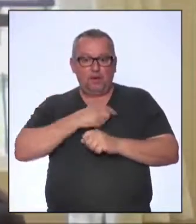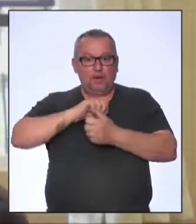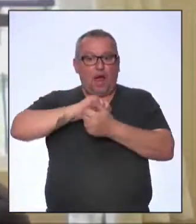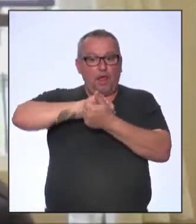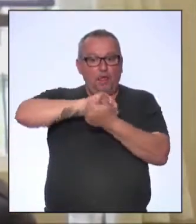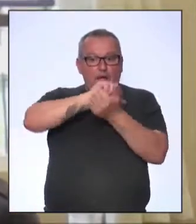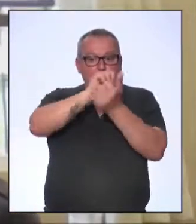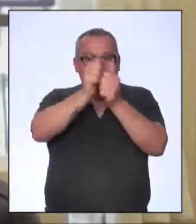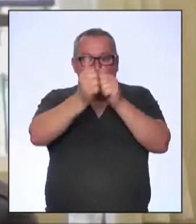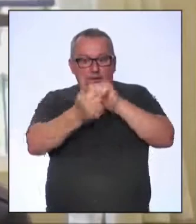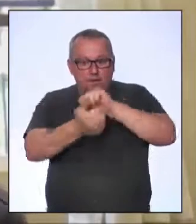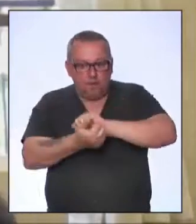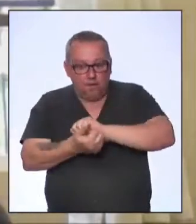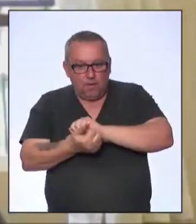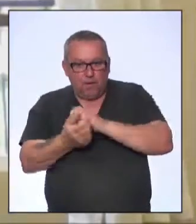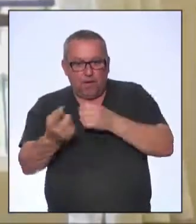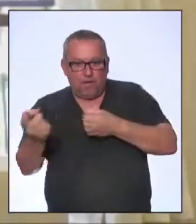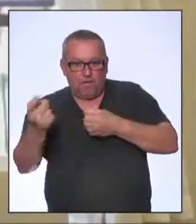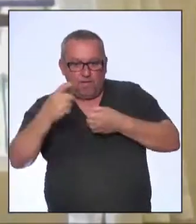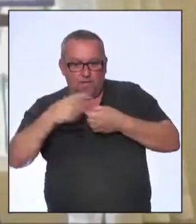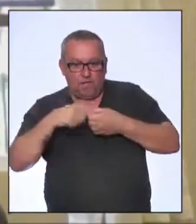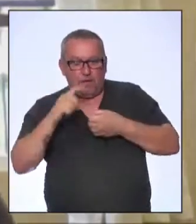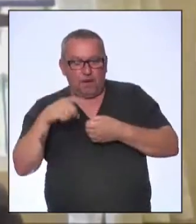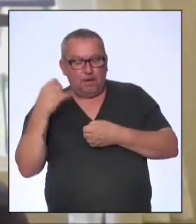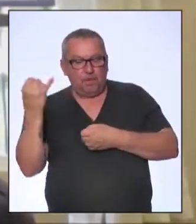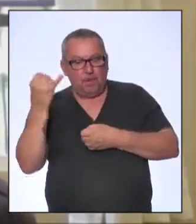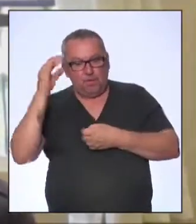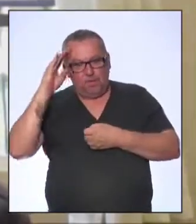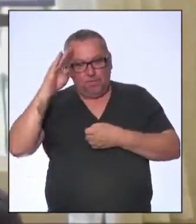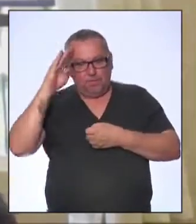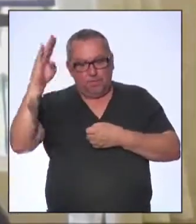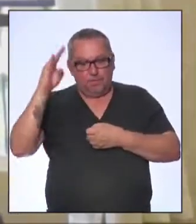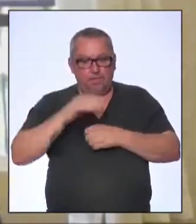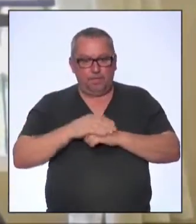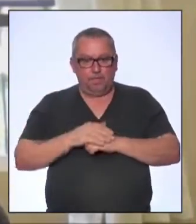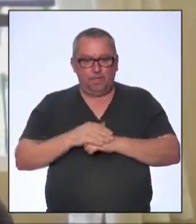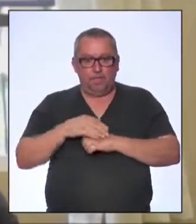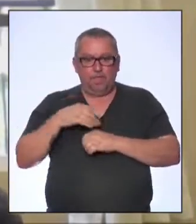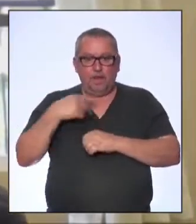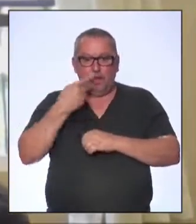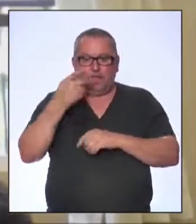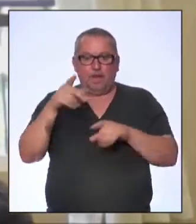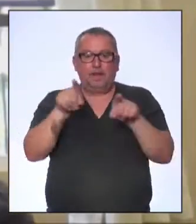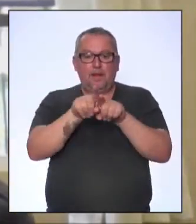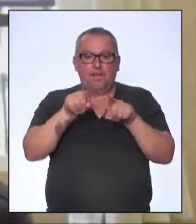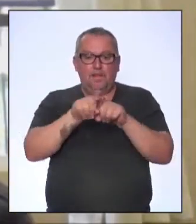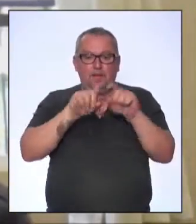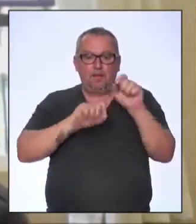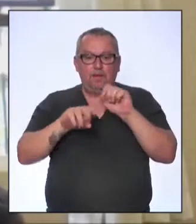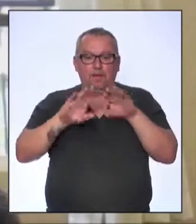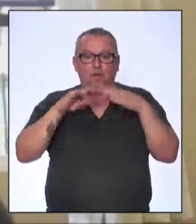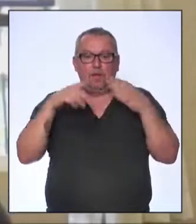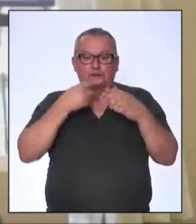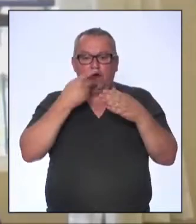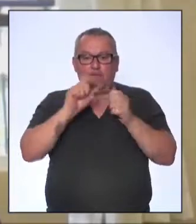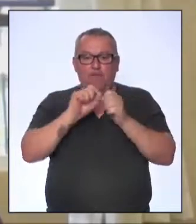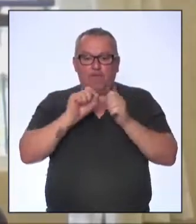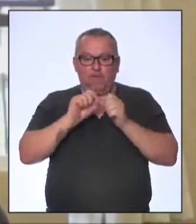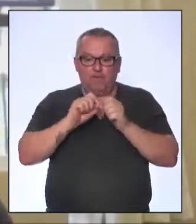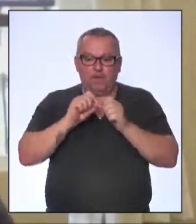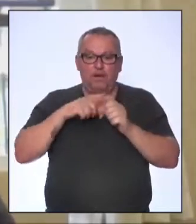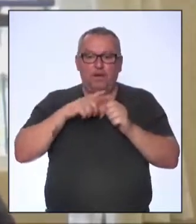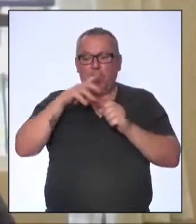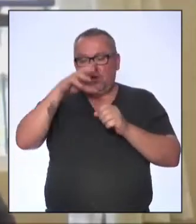volta, eu acho que é primordial, né? Raquel, assim, eu queria citar uma parte que quando a gente fala de uma recuperação intensiva